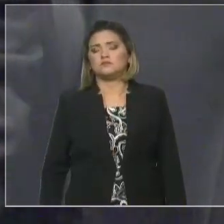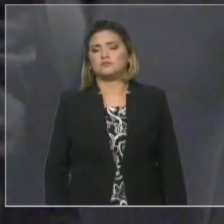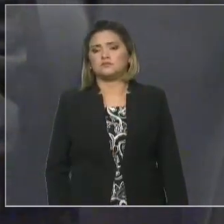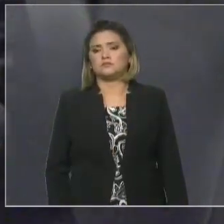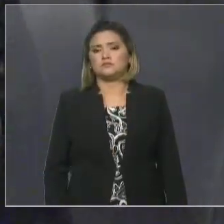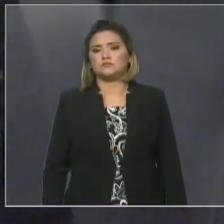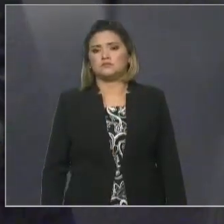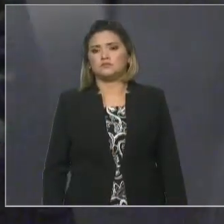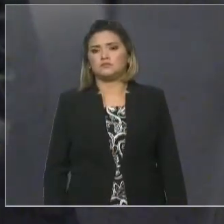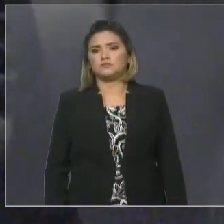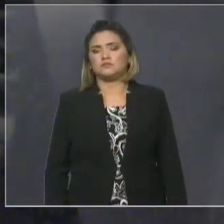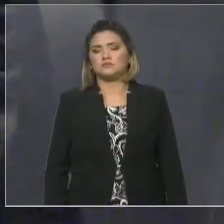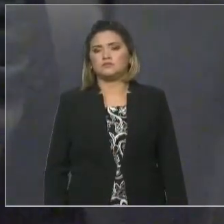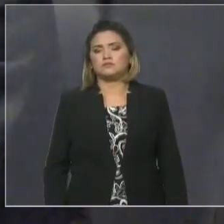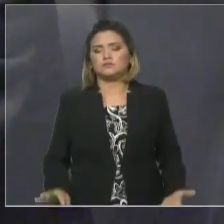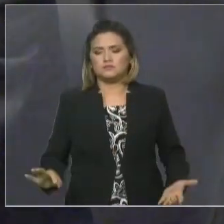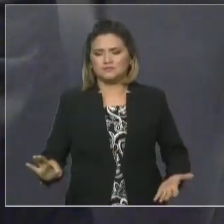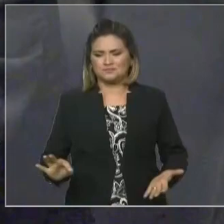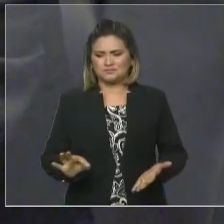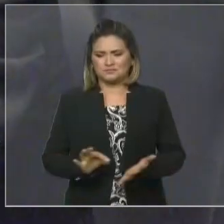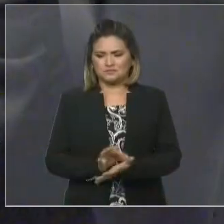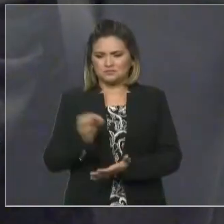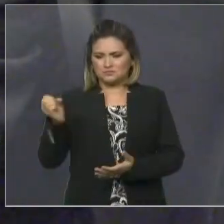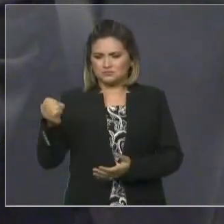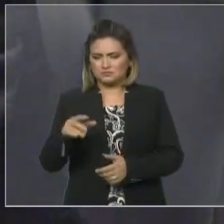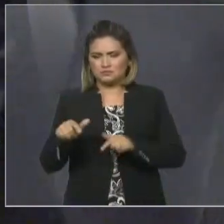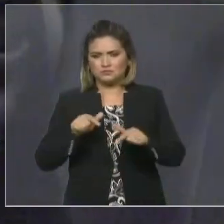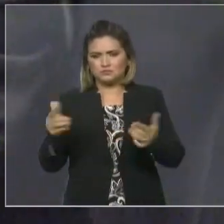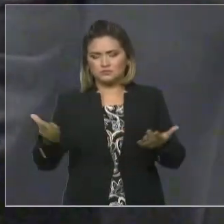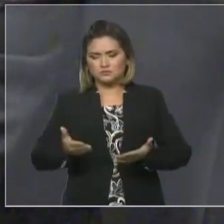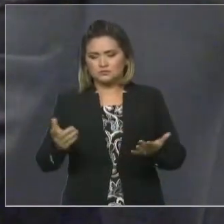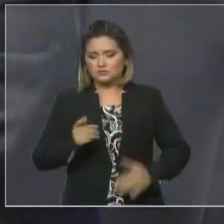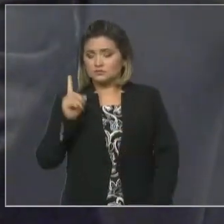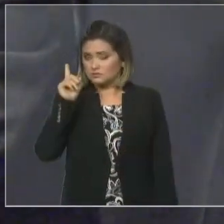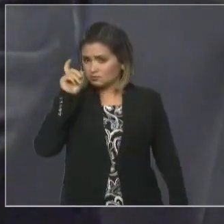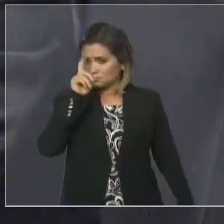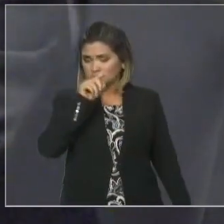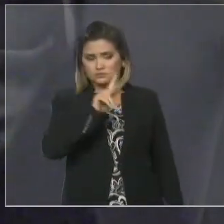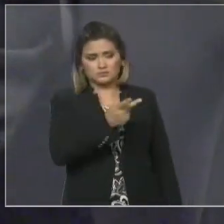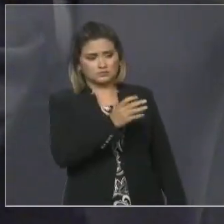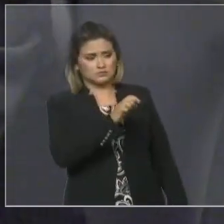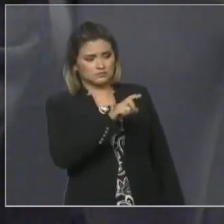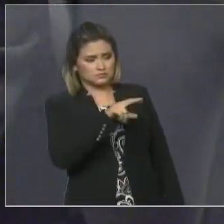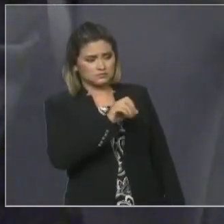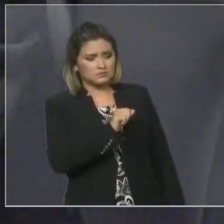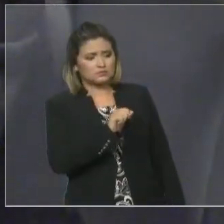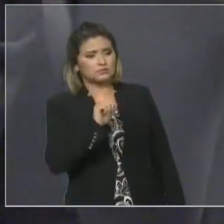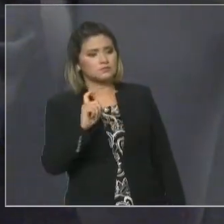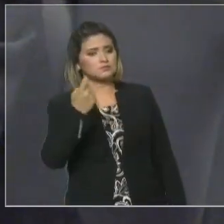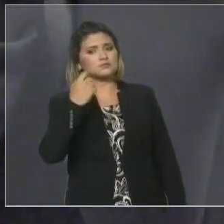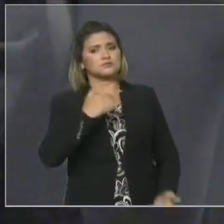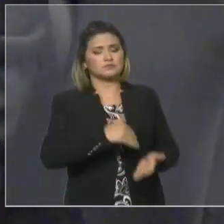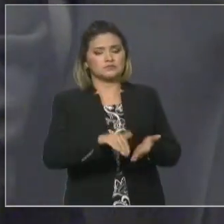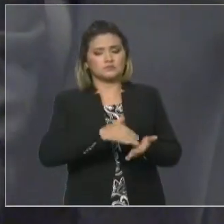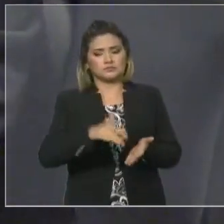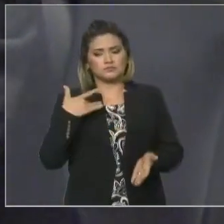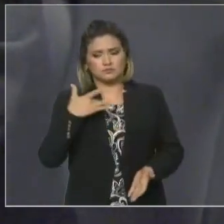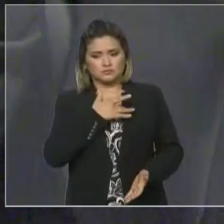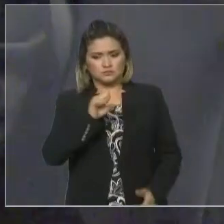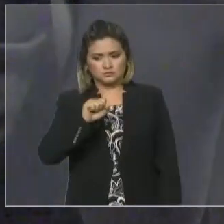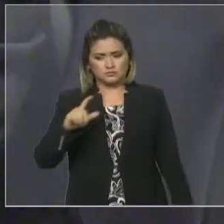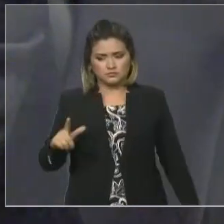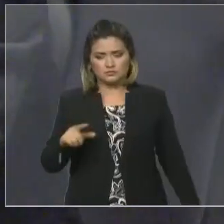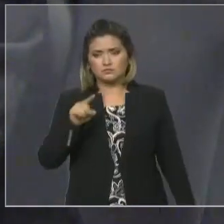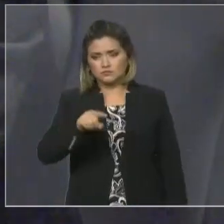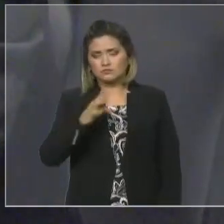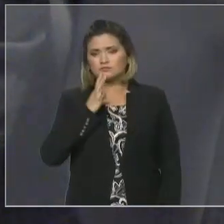Credenciar um novo serviço hoje, a deputada Helena foi secretária de Saúde de São Luís, sabe a complexidade que é credenciar um